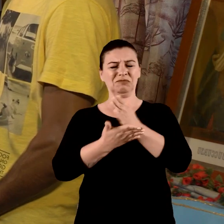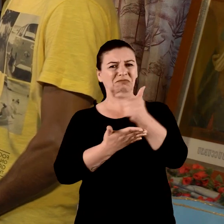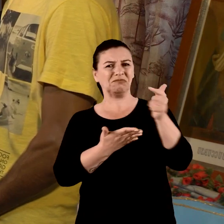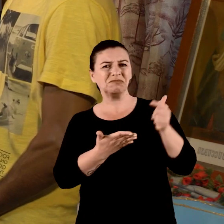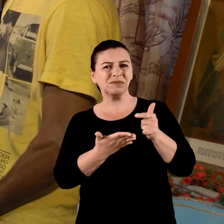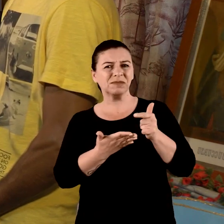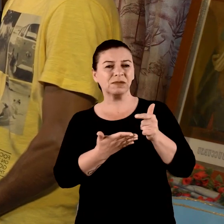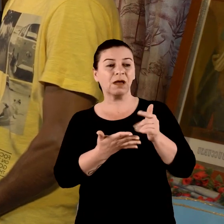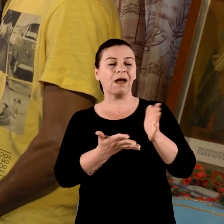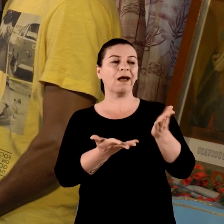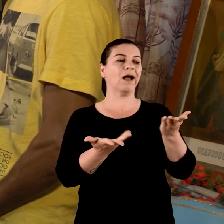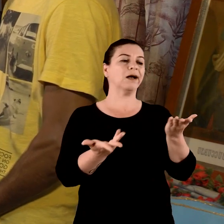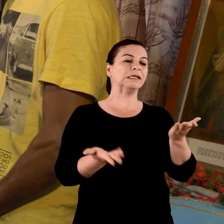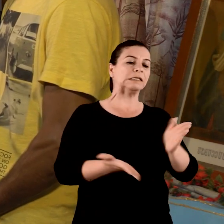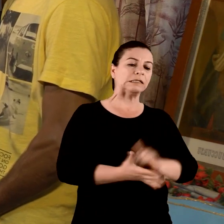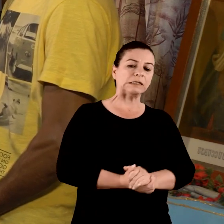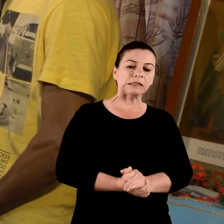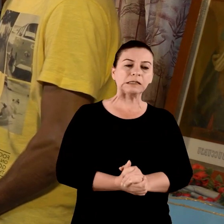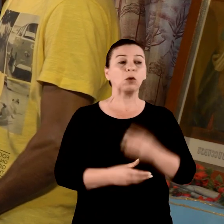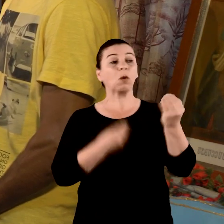lugares aí, alguns tem, outros não tem.